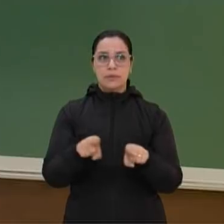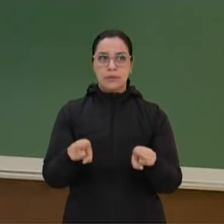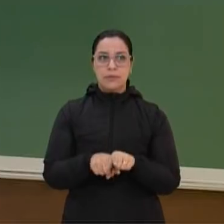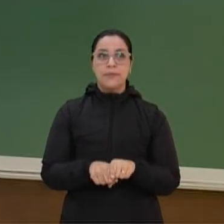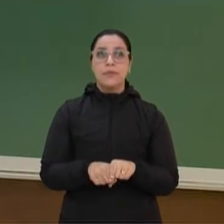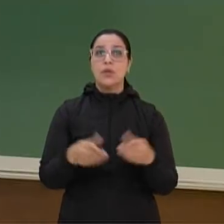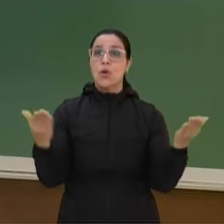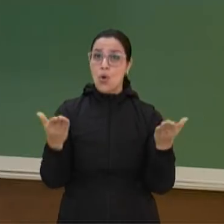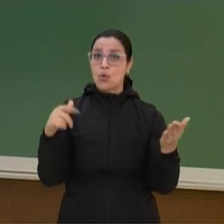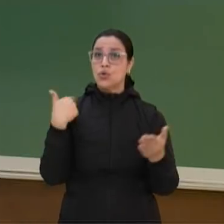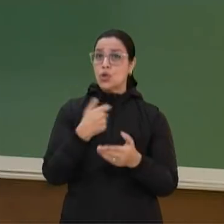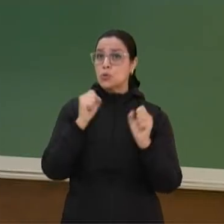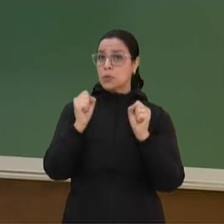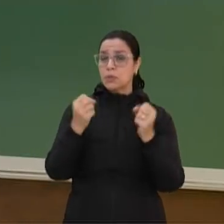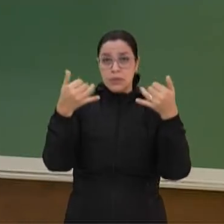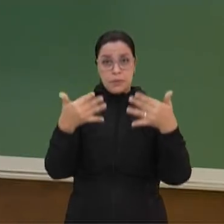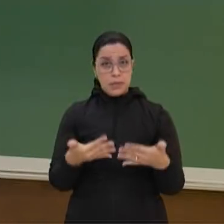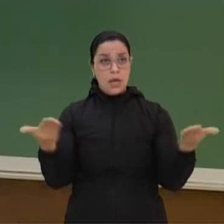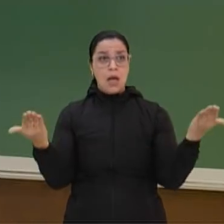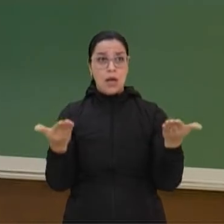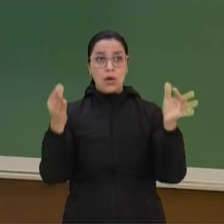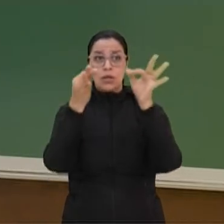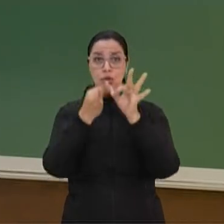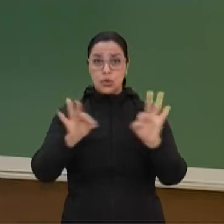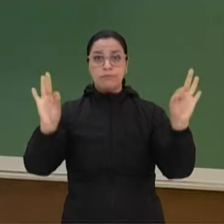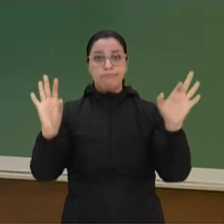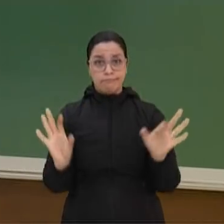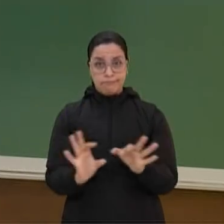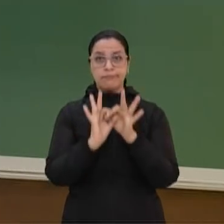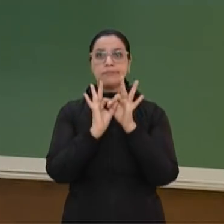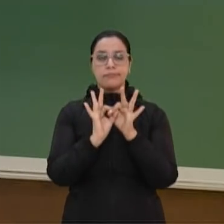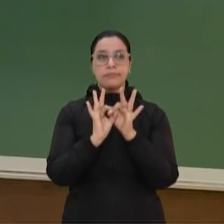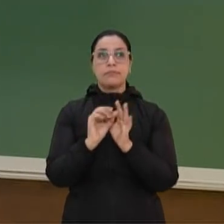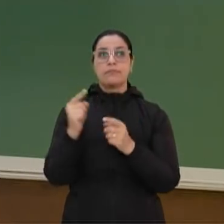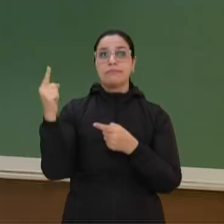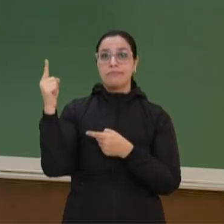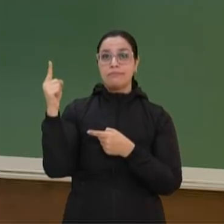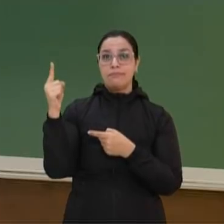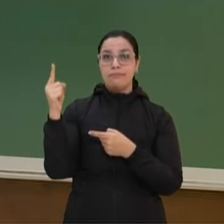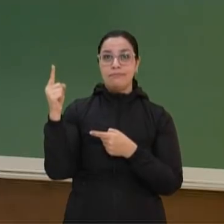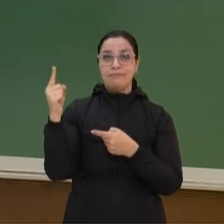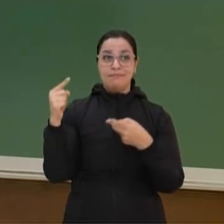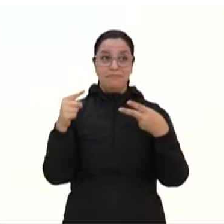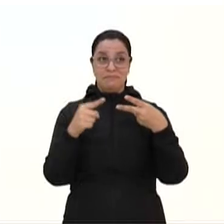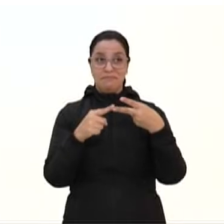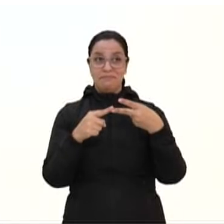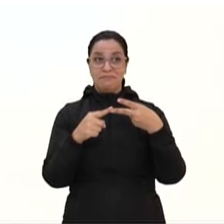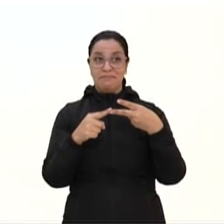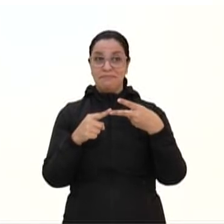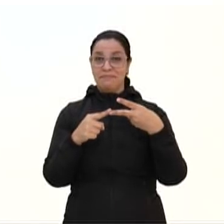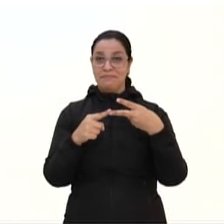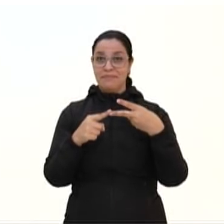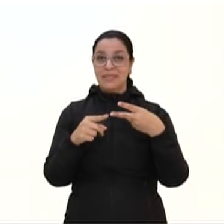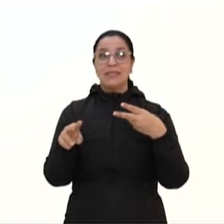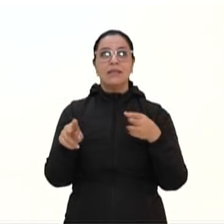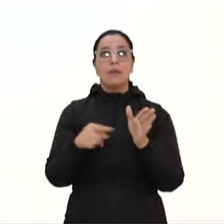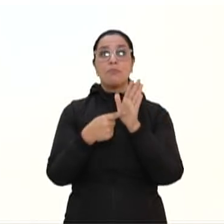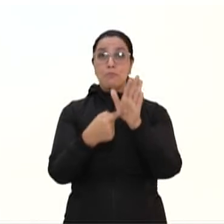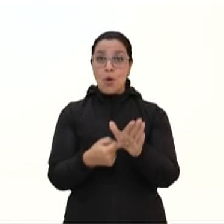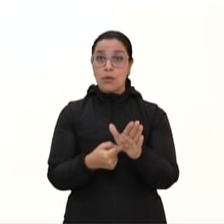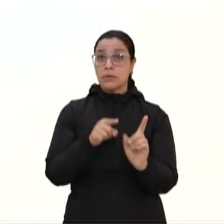comparativa. Então, nós temos as conjunções que coloquei aqui, algumas delas, que depois